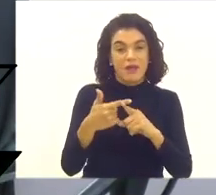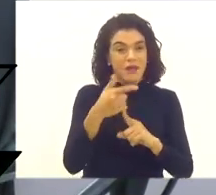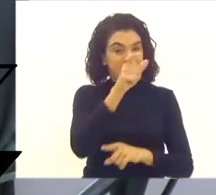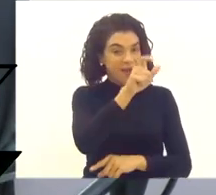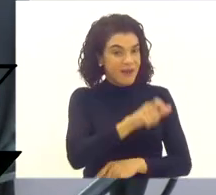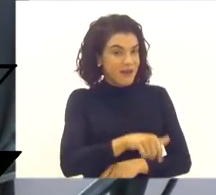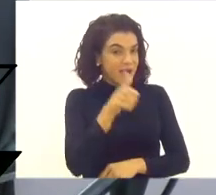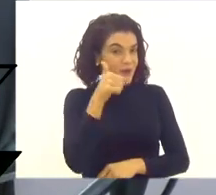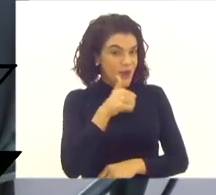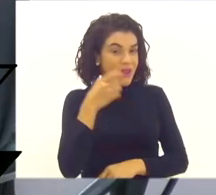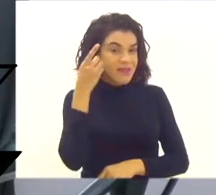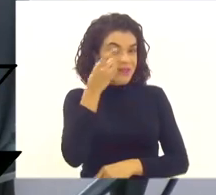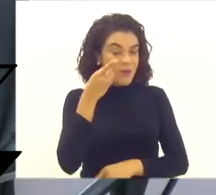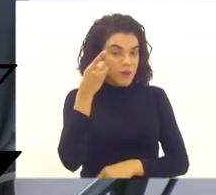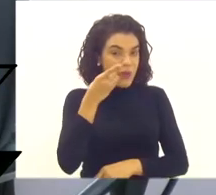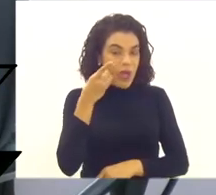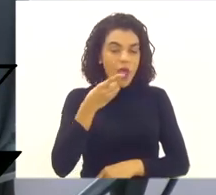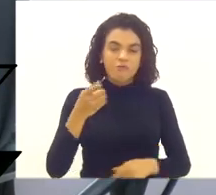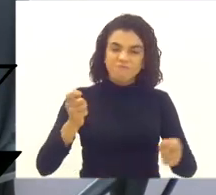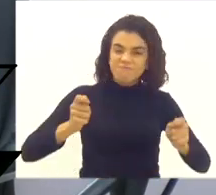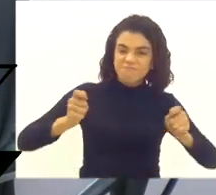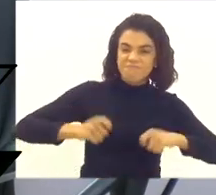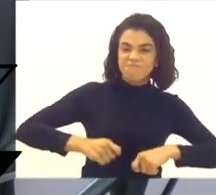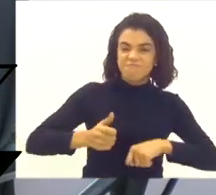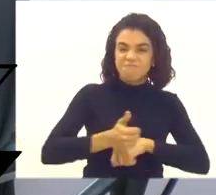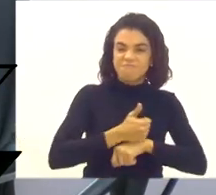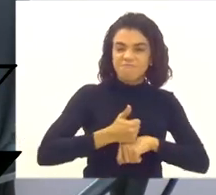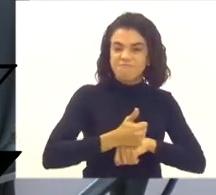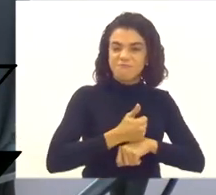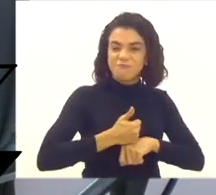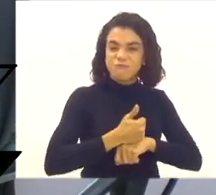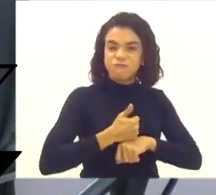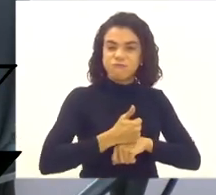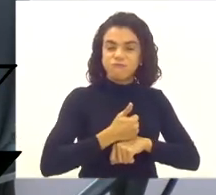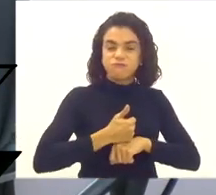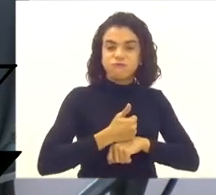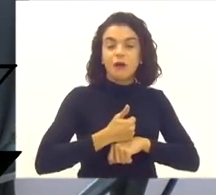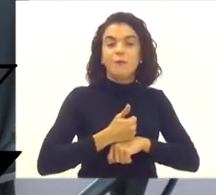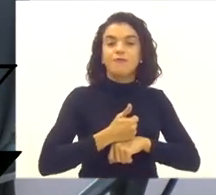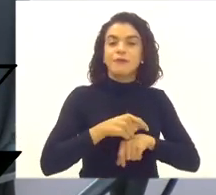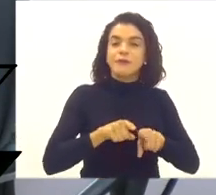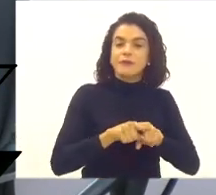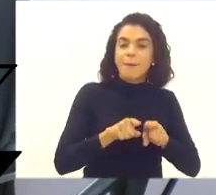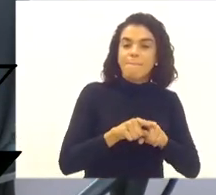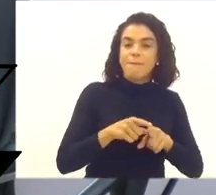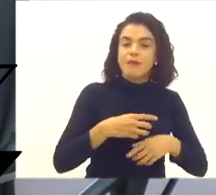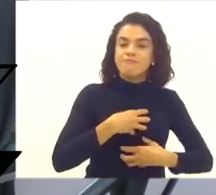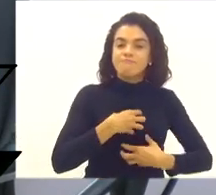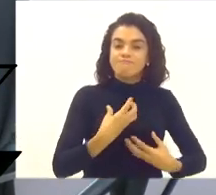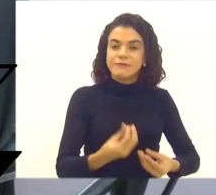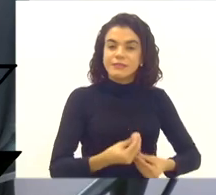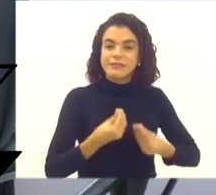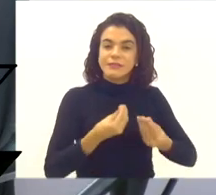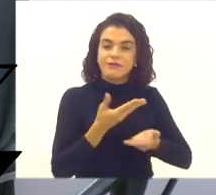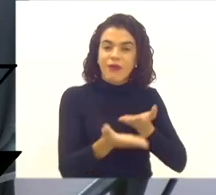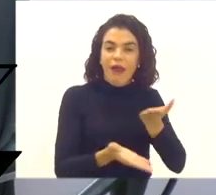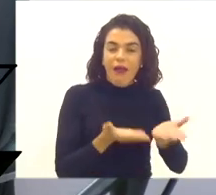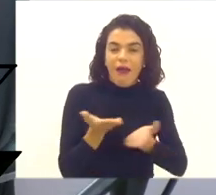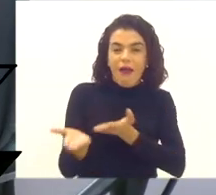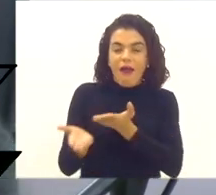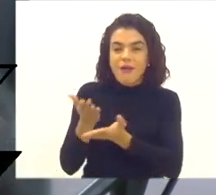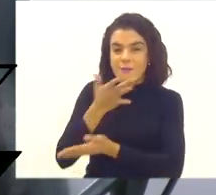além de uma deputada extremamente competente preparada muito sensível no trato com as pessoas